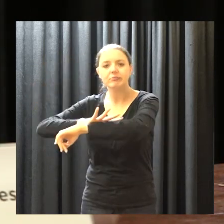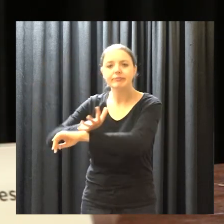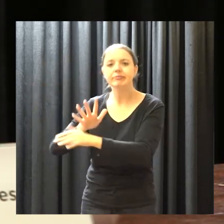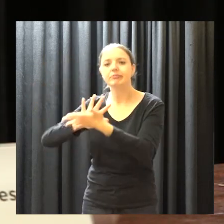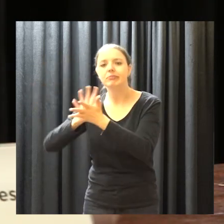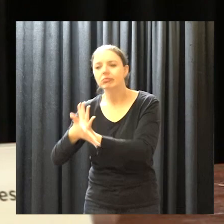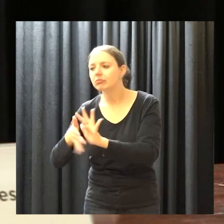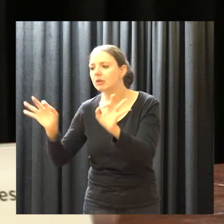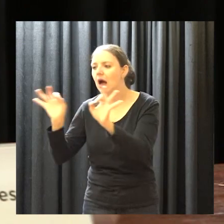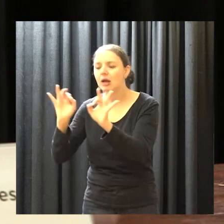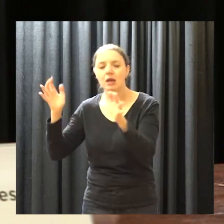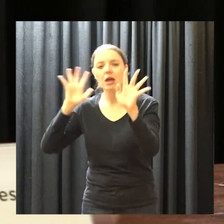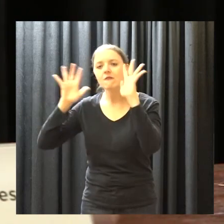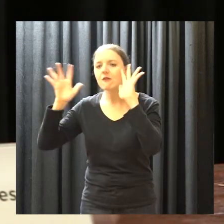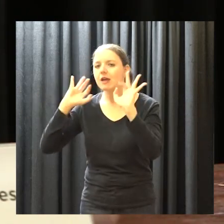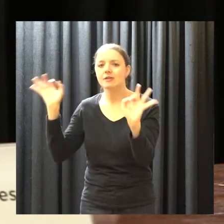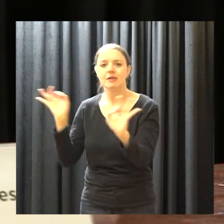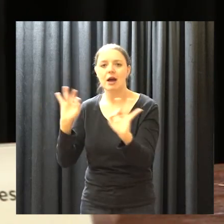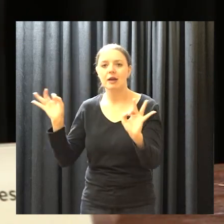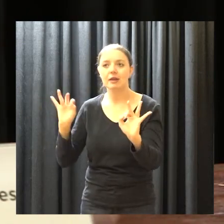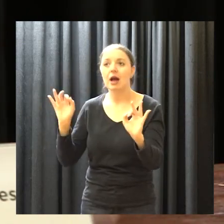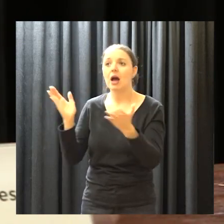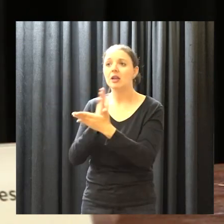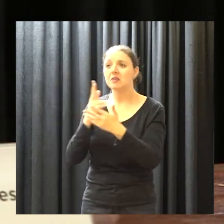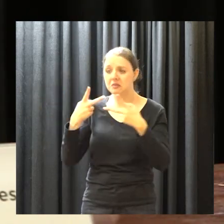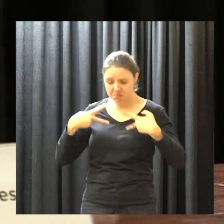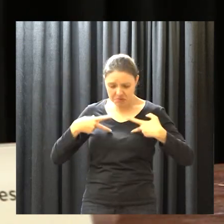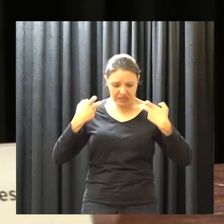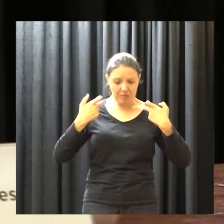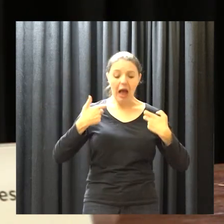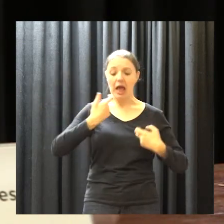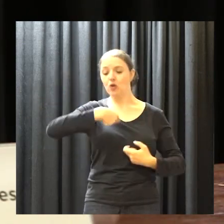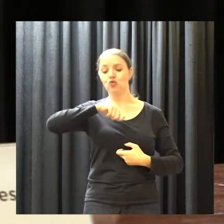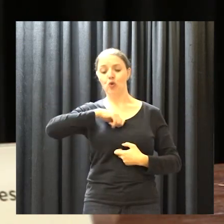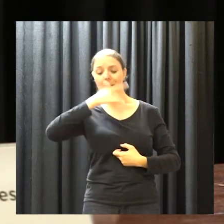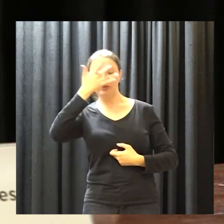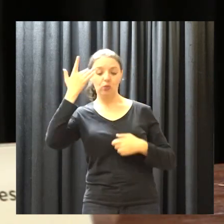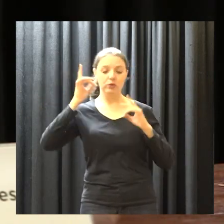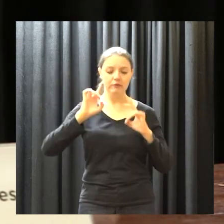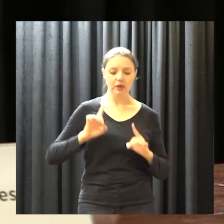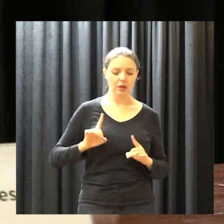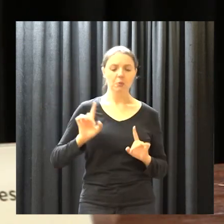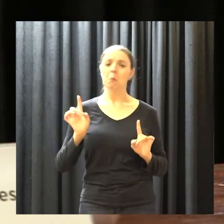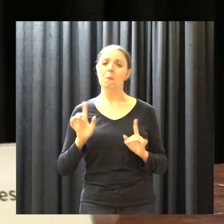se nomeiam pessoas com deficiência. Em relação a pessoas